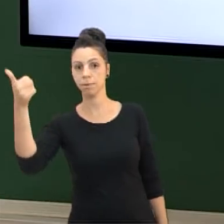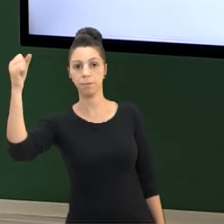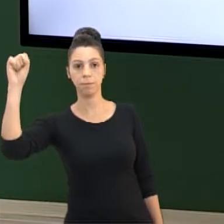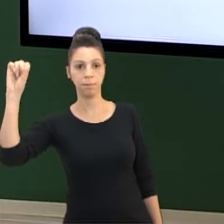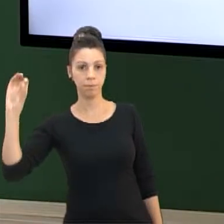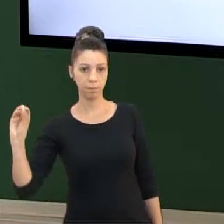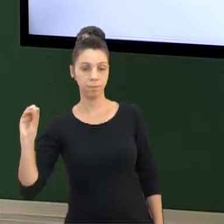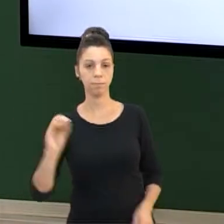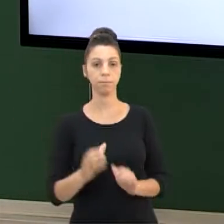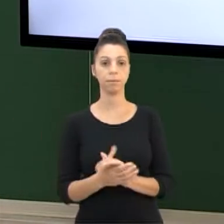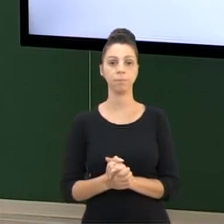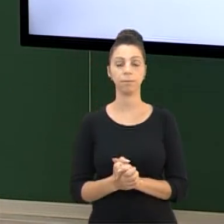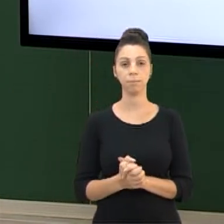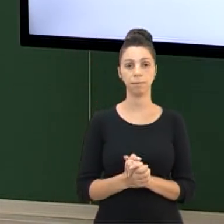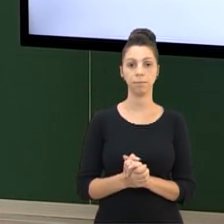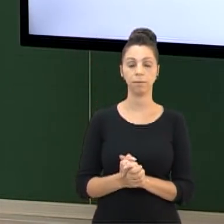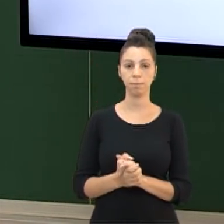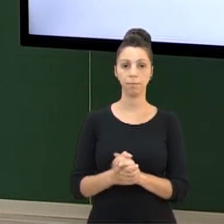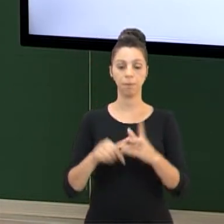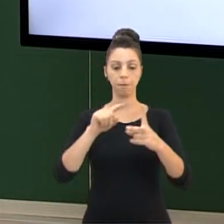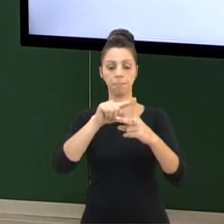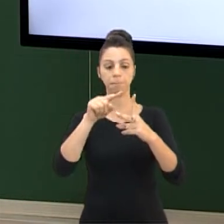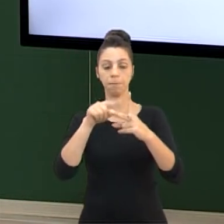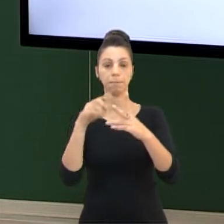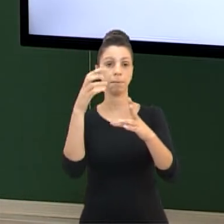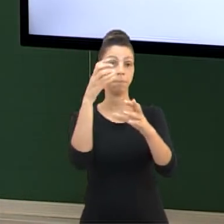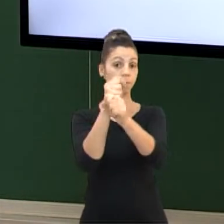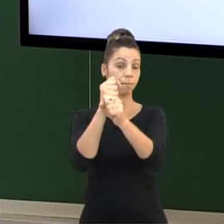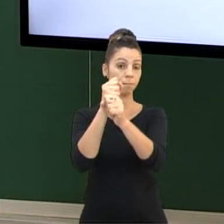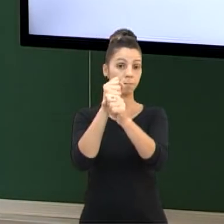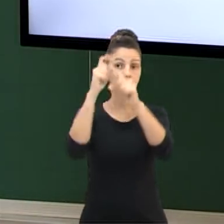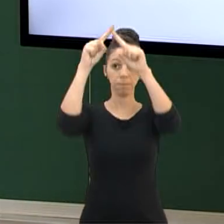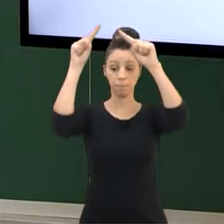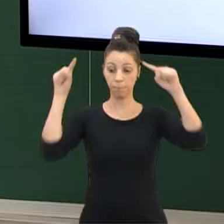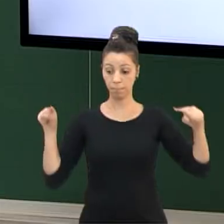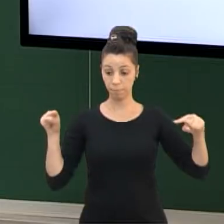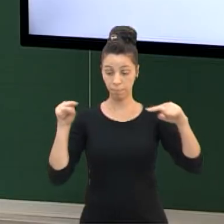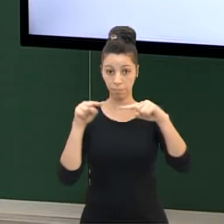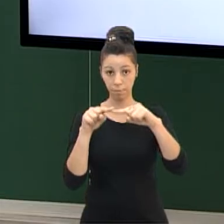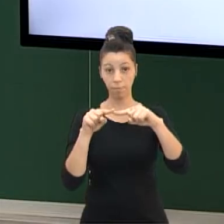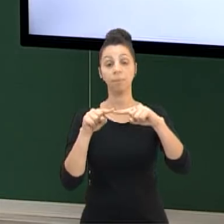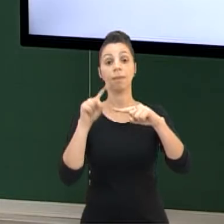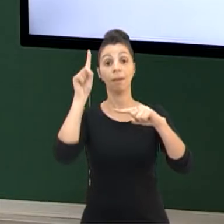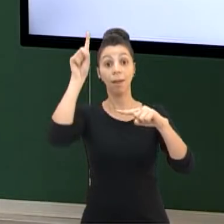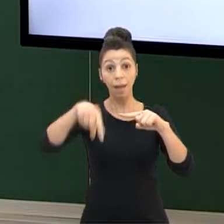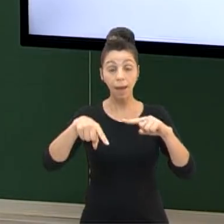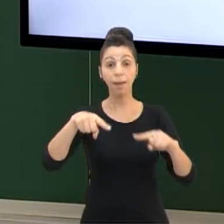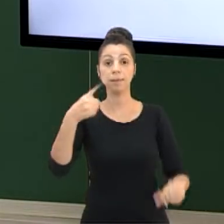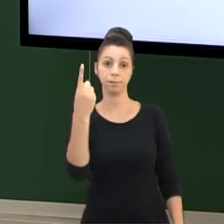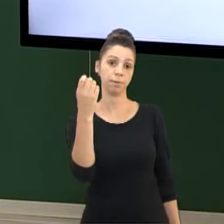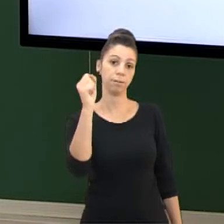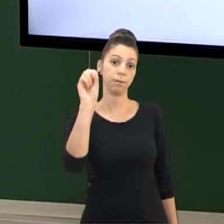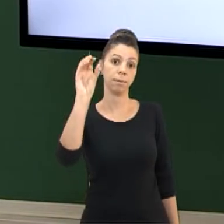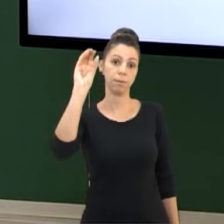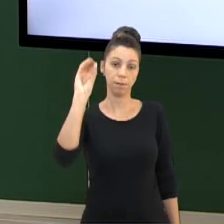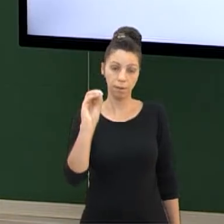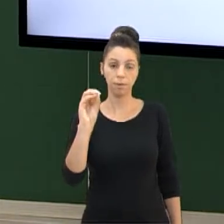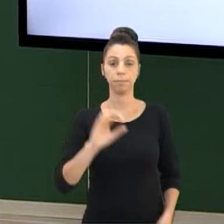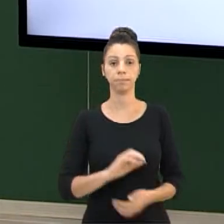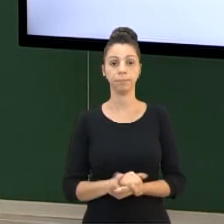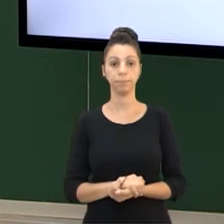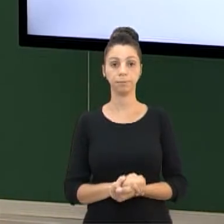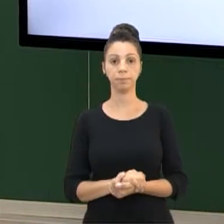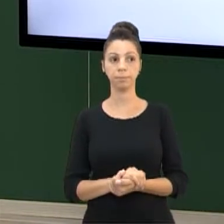180 graus. A soma dos ângulos internos de um triângulo é 180 graus. Não esquece disso. Bom,